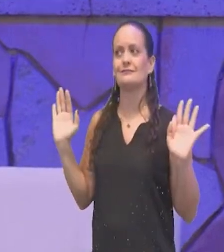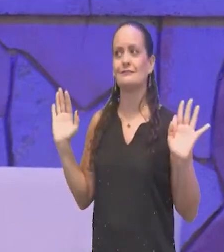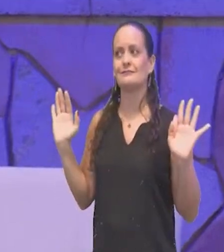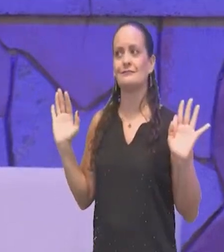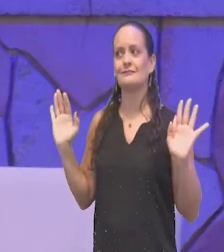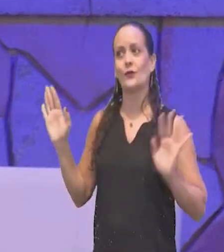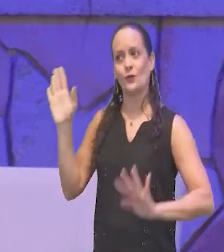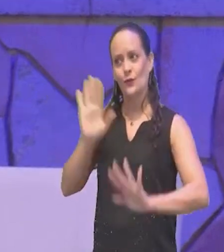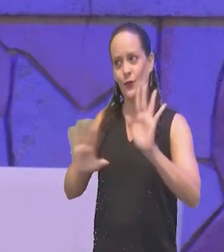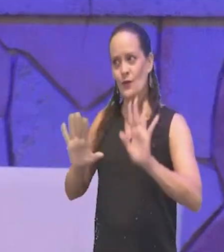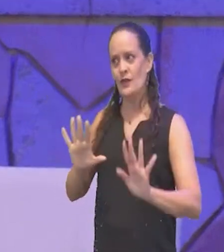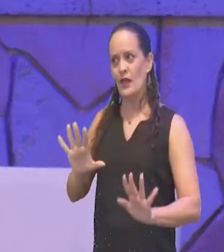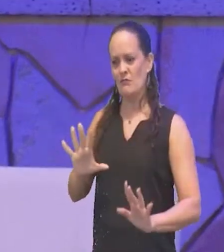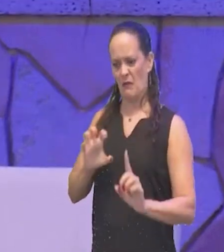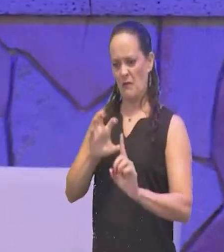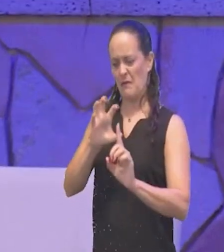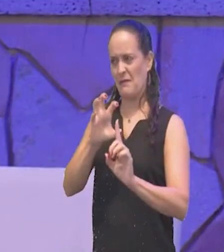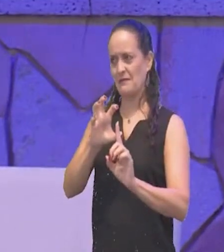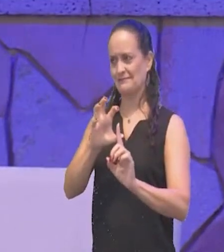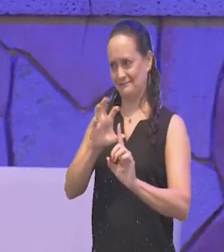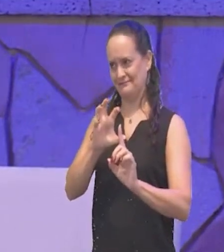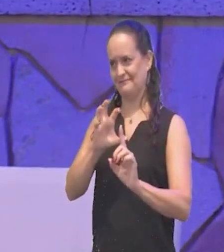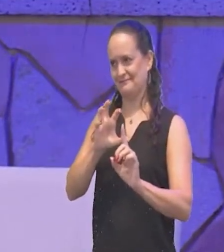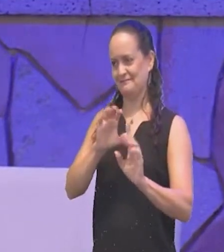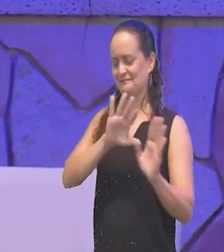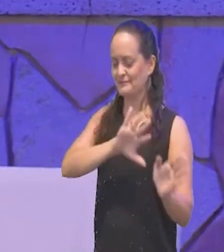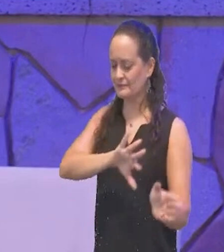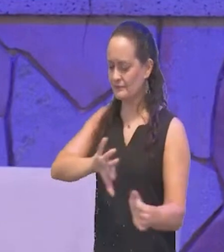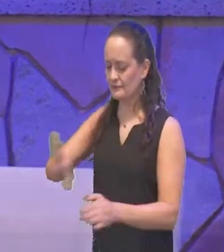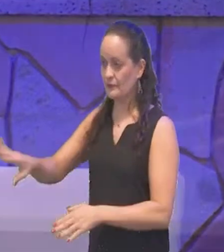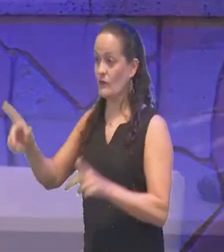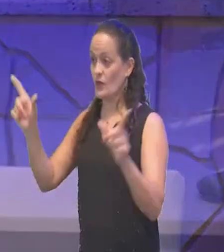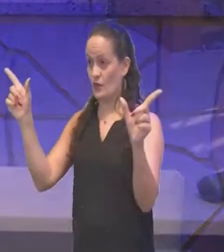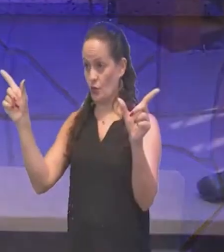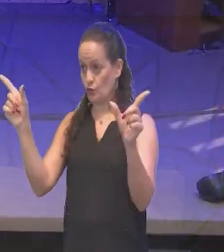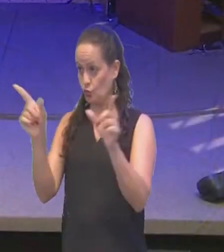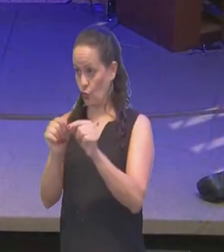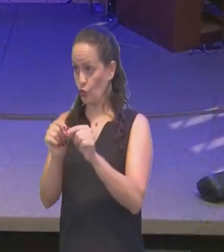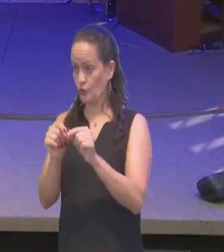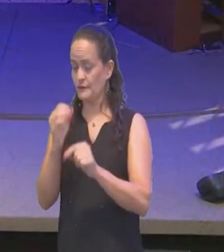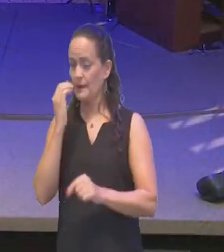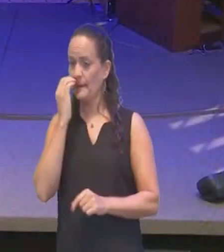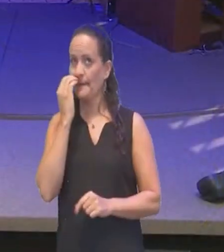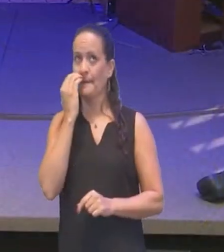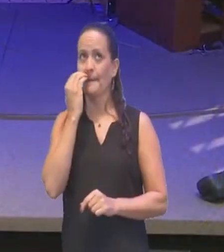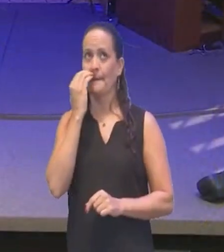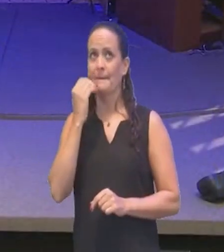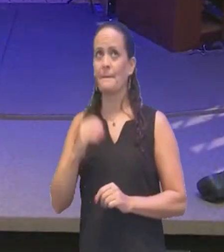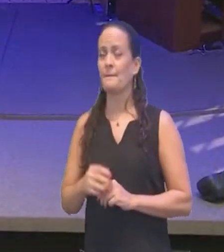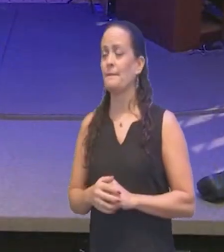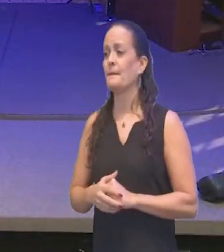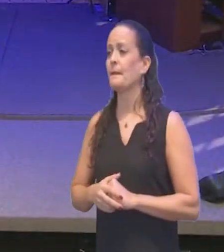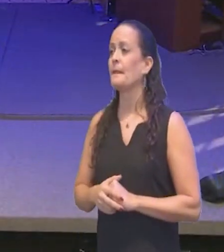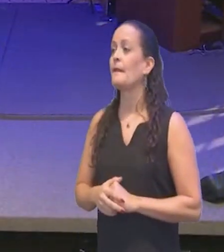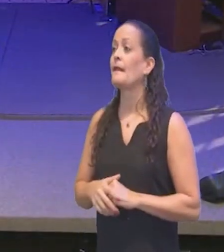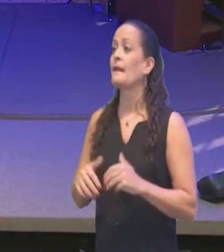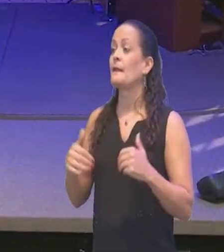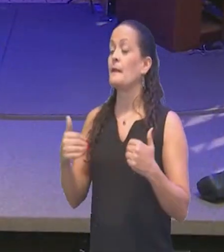cansar. Quero concluir, queridos, esta reflexão desta manhã. E